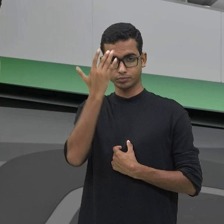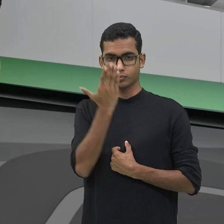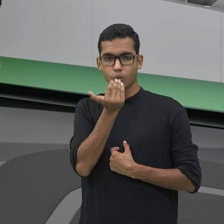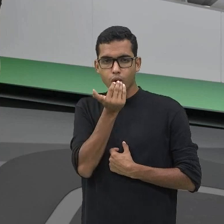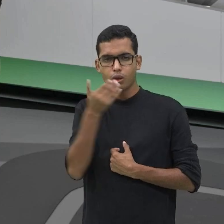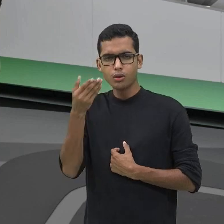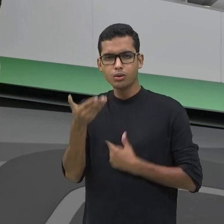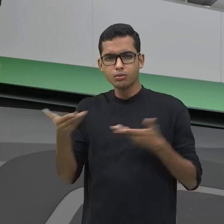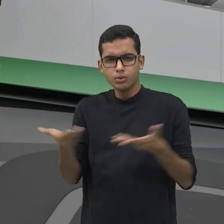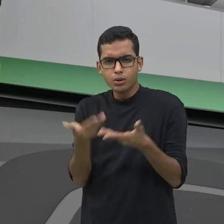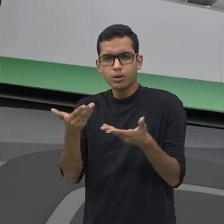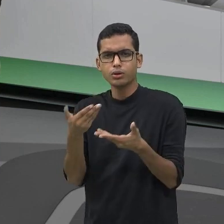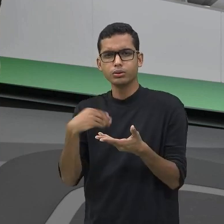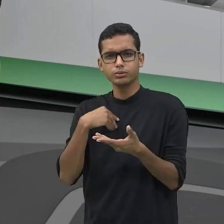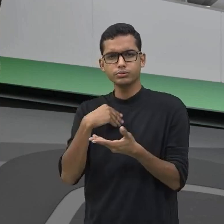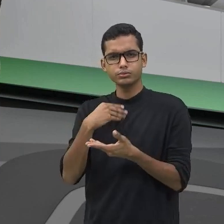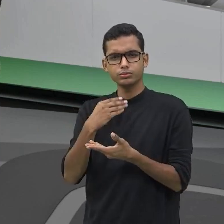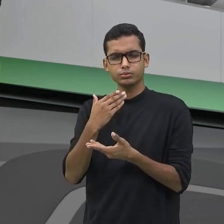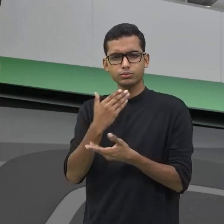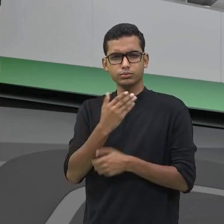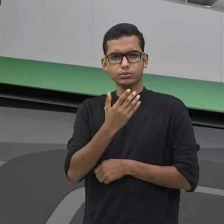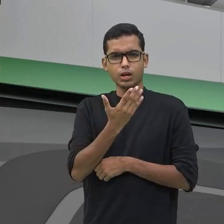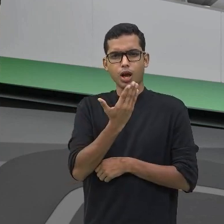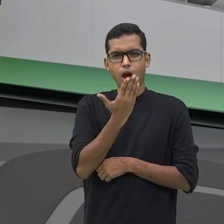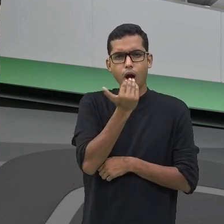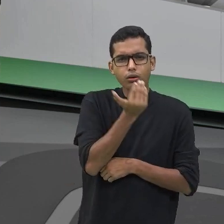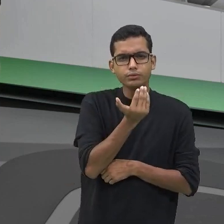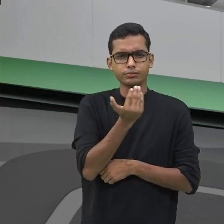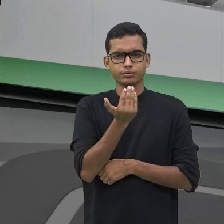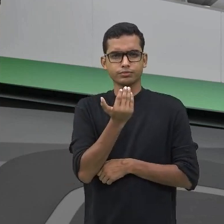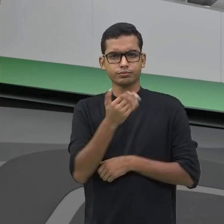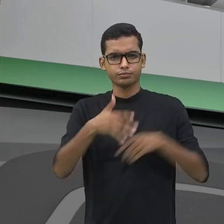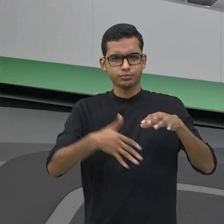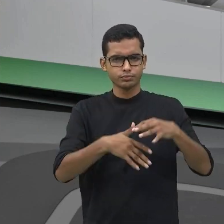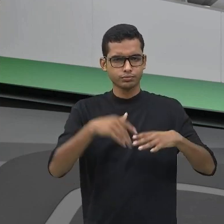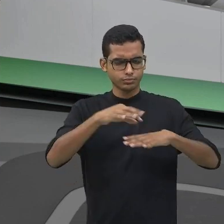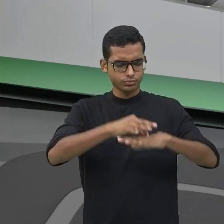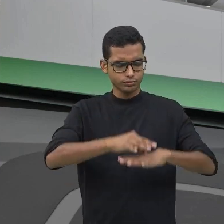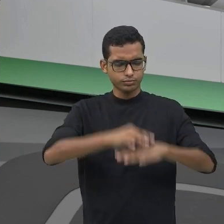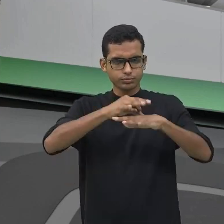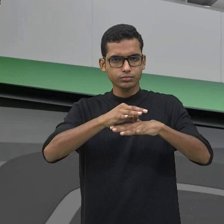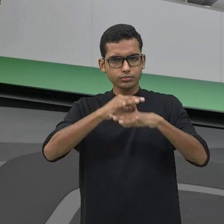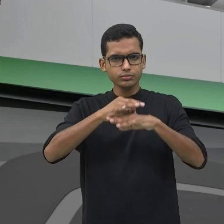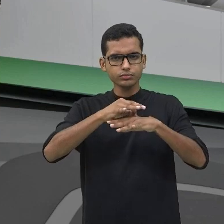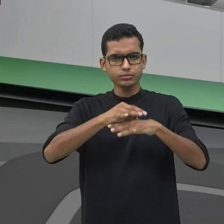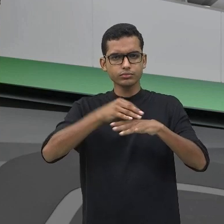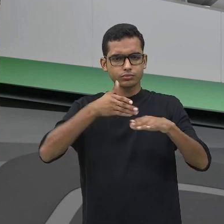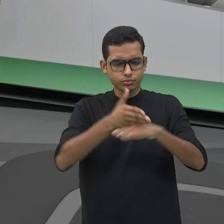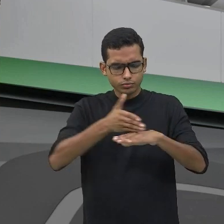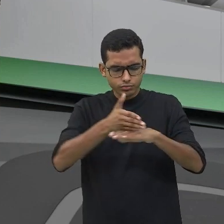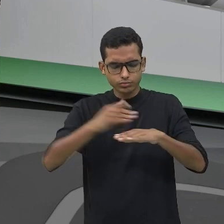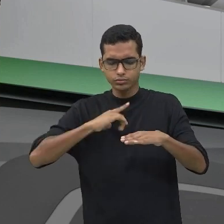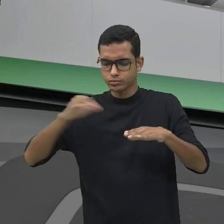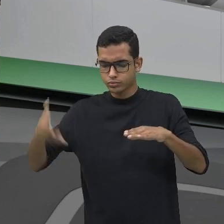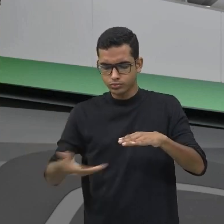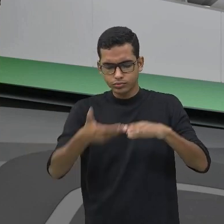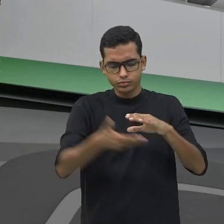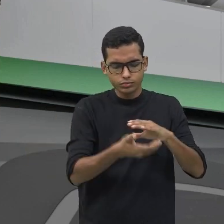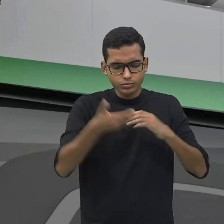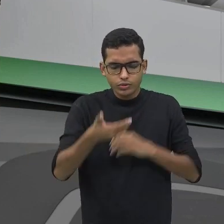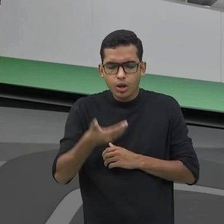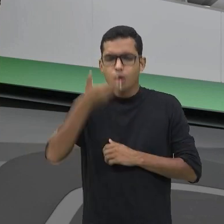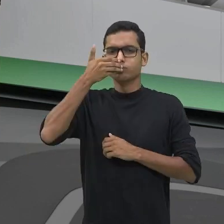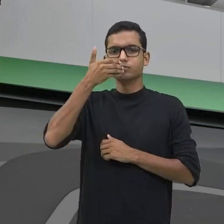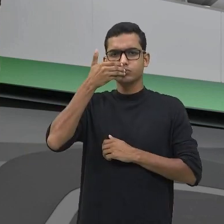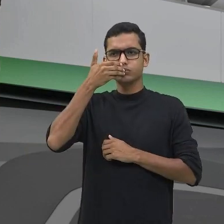farinha, pega um pedaço de carne, né? E depois faz assim com a farinha, né? Então tem que tomar cuidado para não se engasgar,